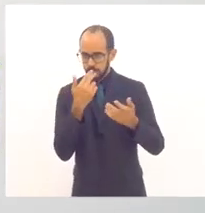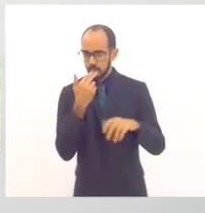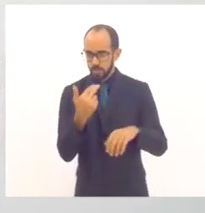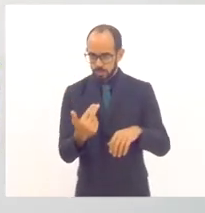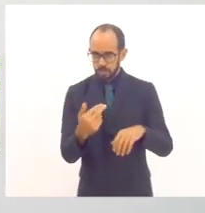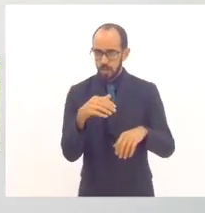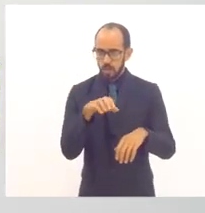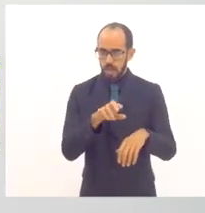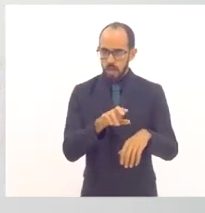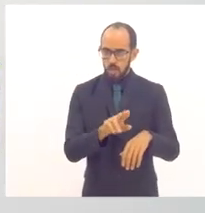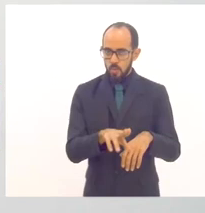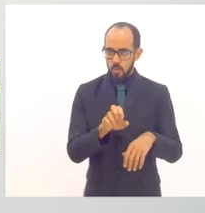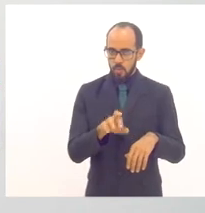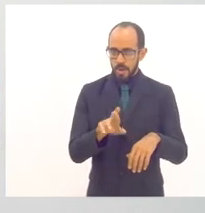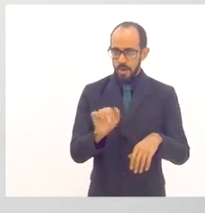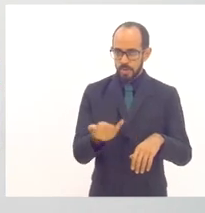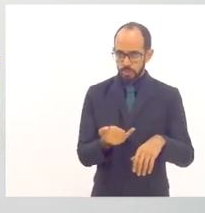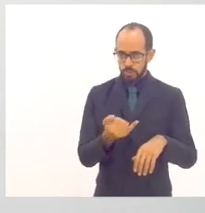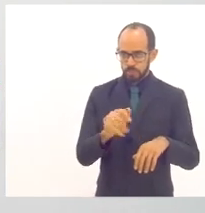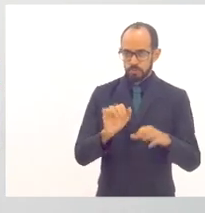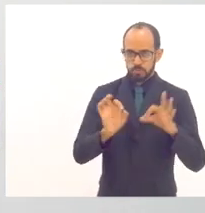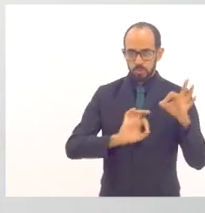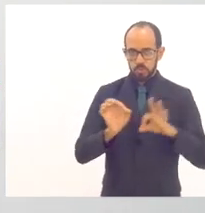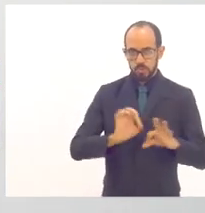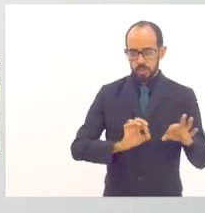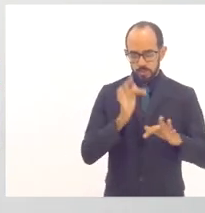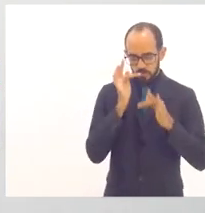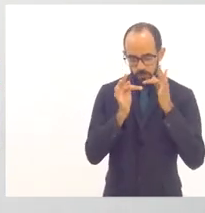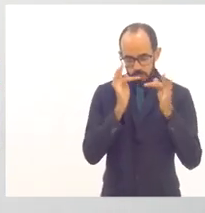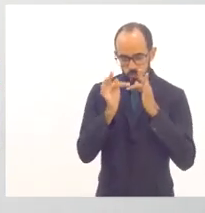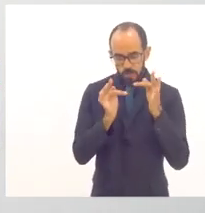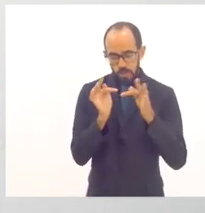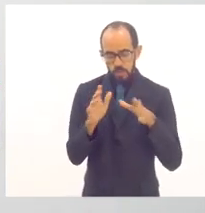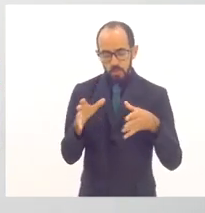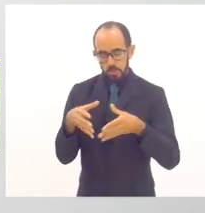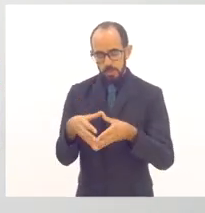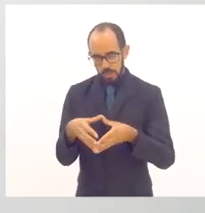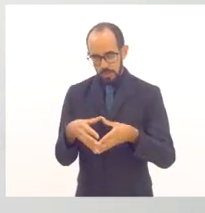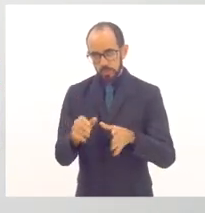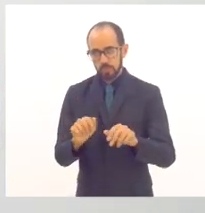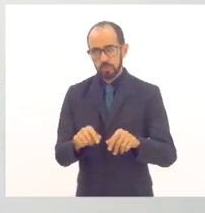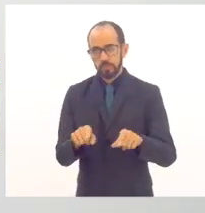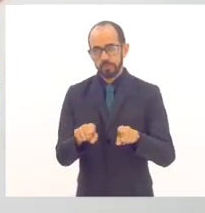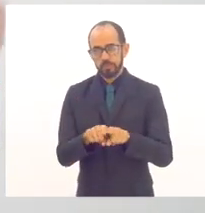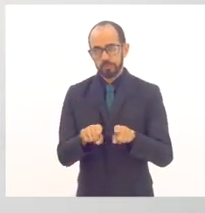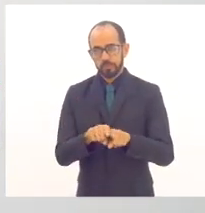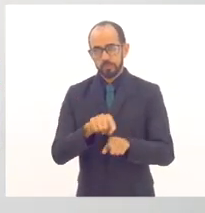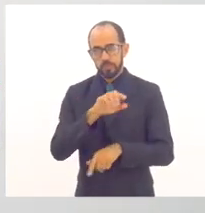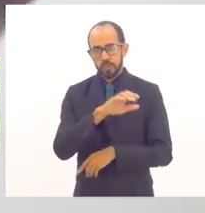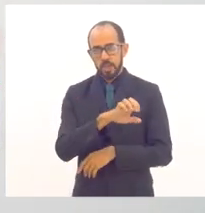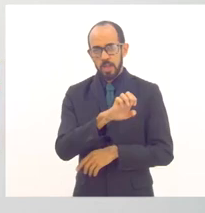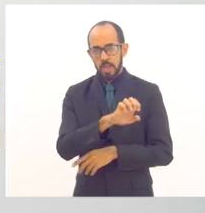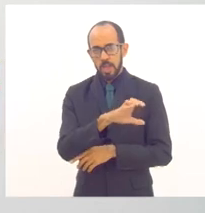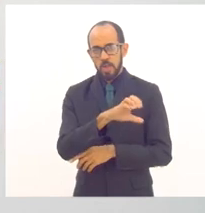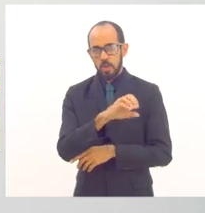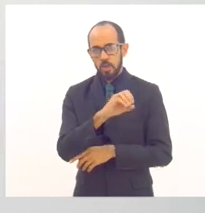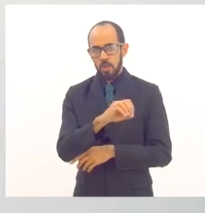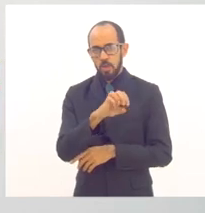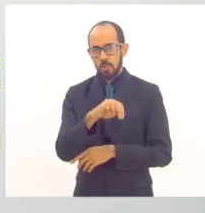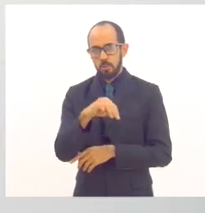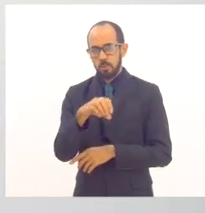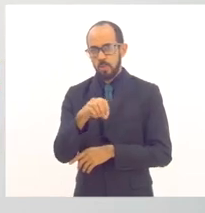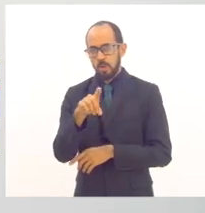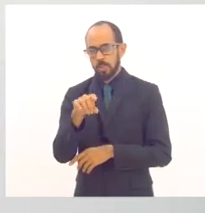UERJ. Projeto Jardineiro Comunitário, projeto Ecomoda na Mangueira, no